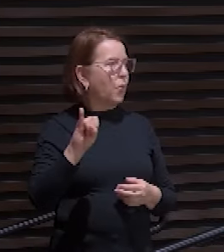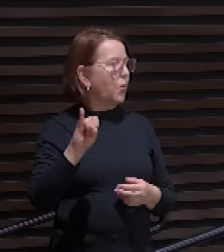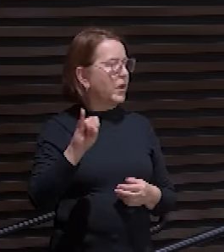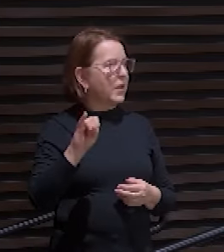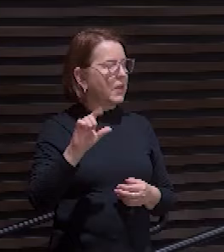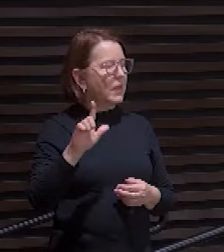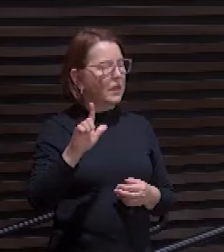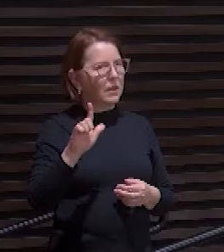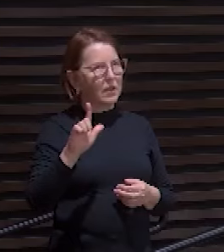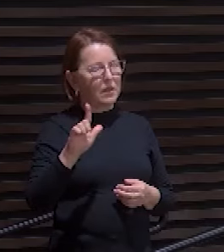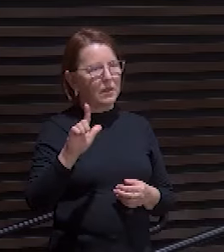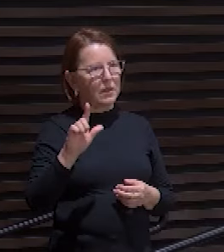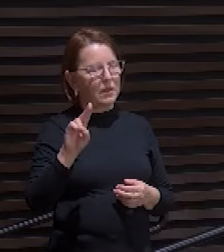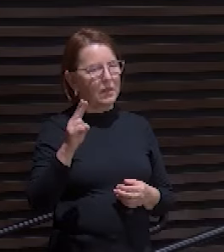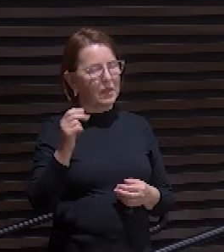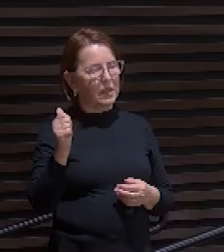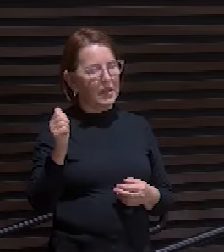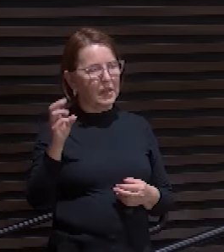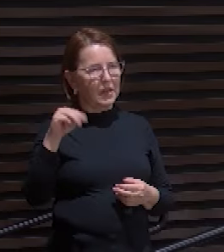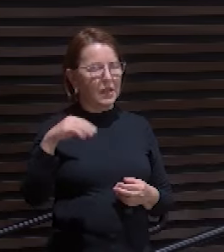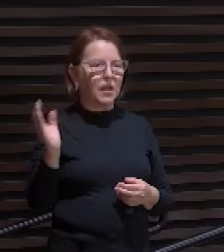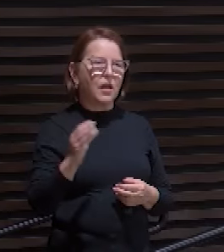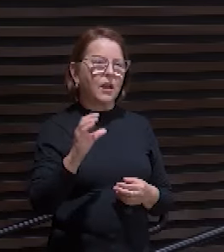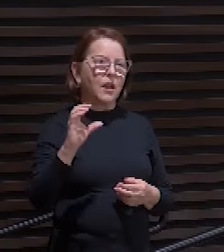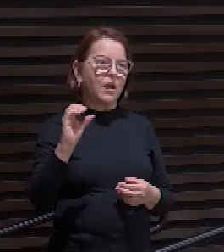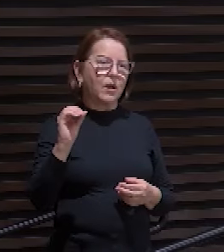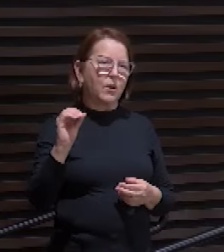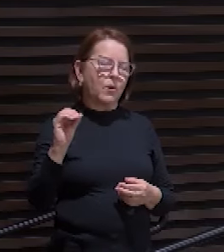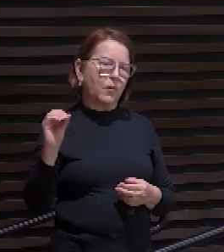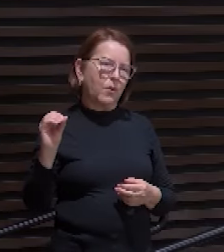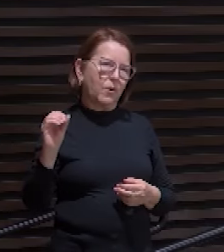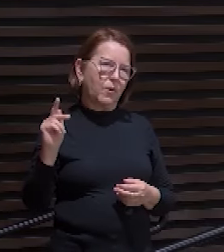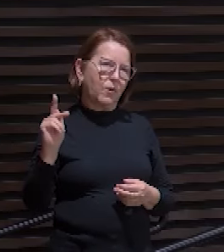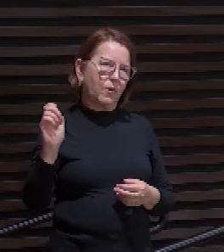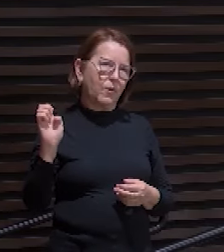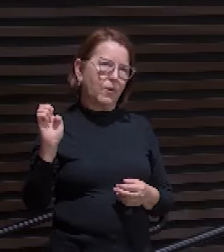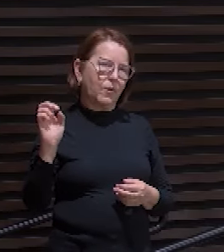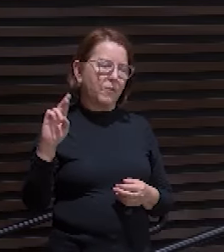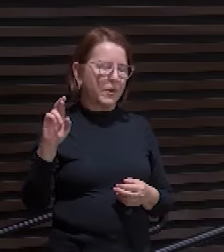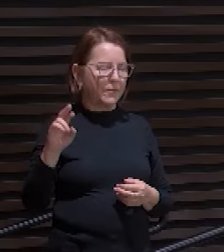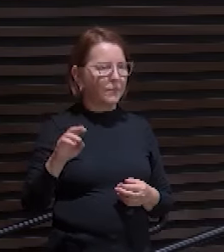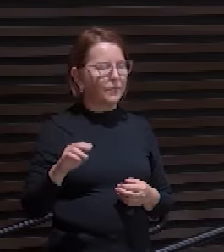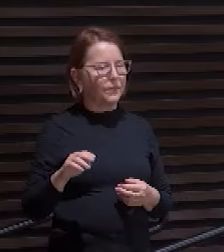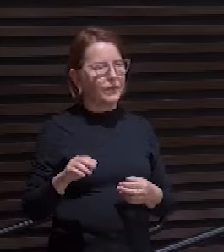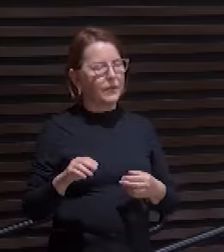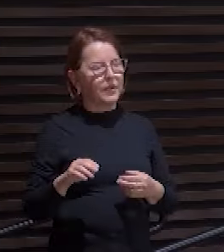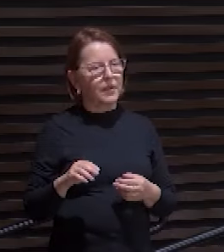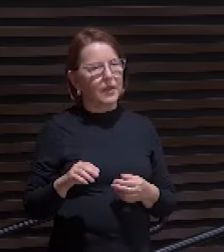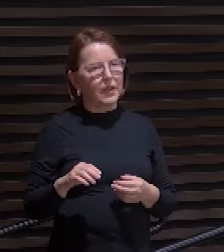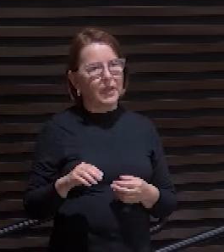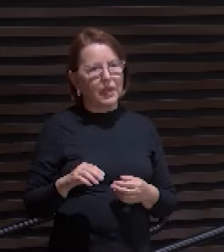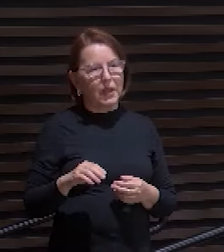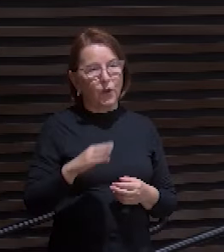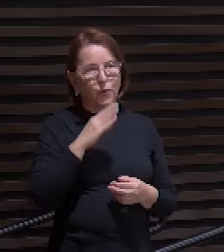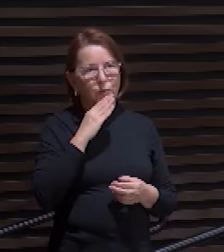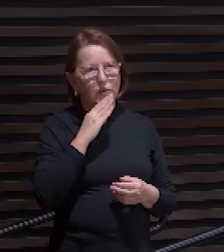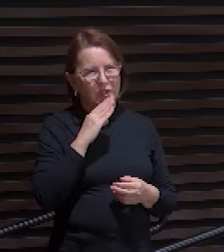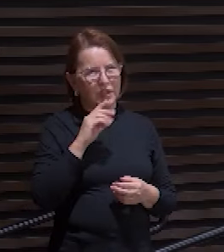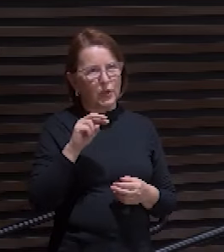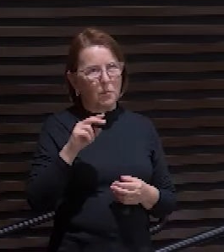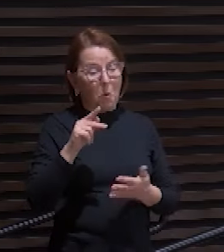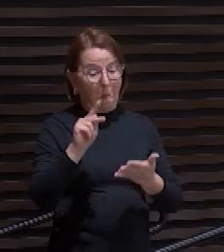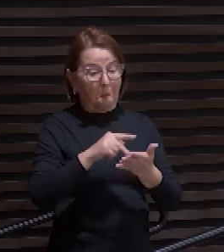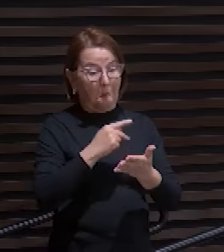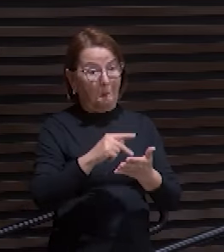outro que ele trata nesse livro também, ele era conhecido como o poeta do novo avivamento religioso, que foi liderado por